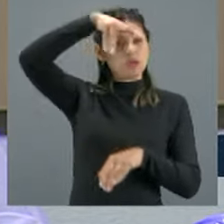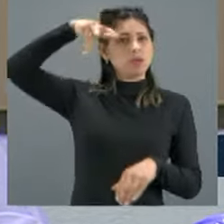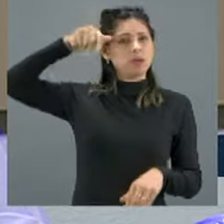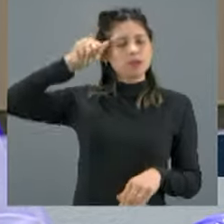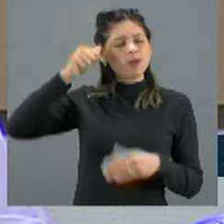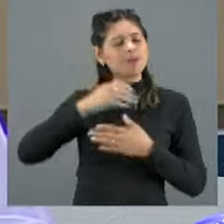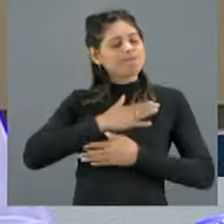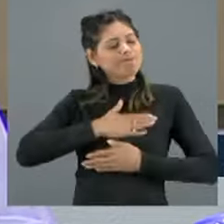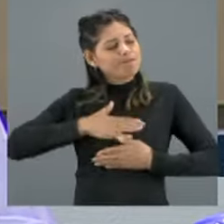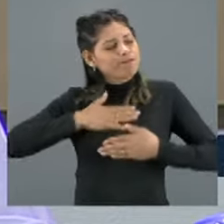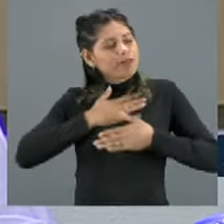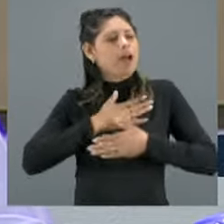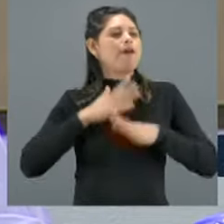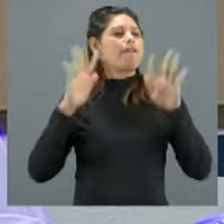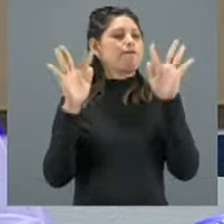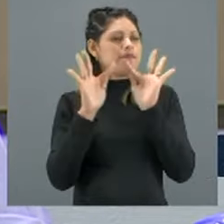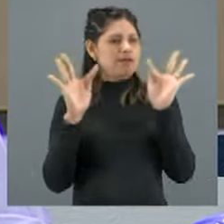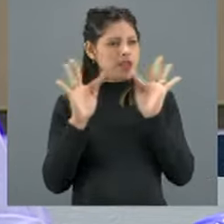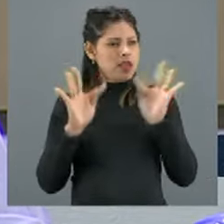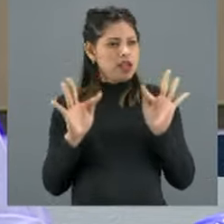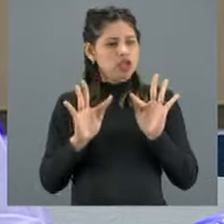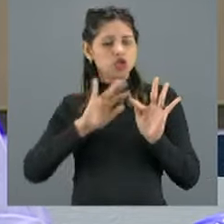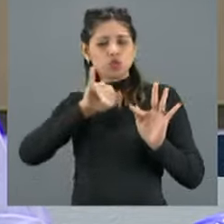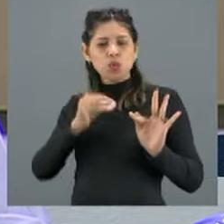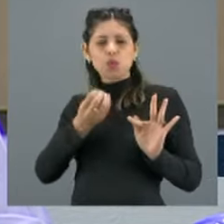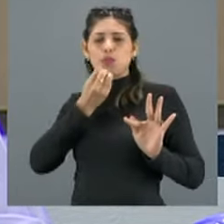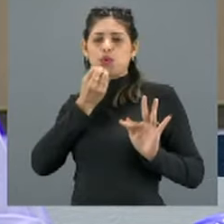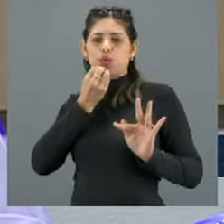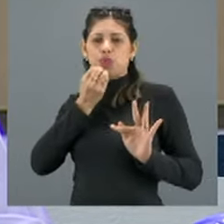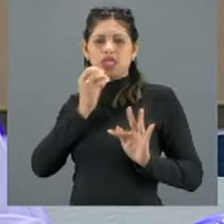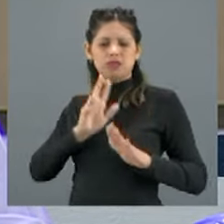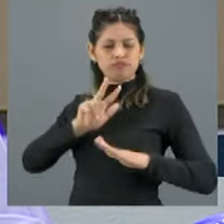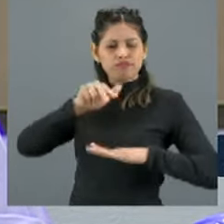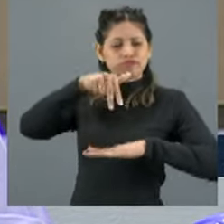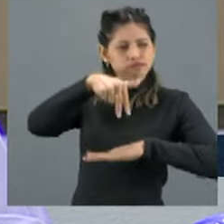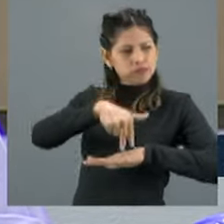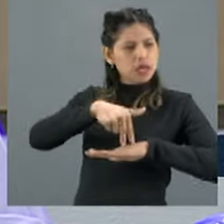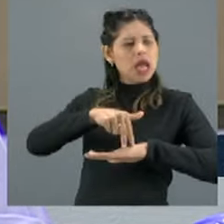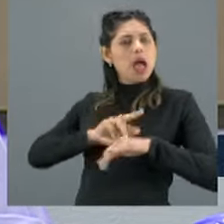de falar aqui na frente dos